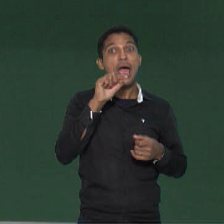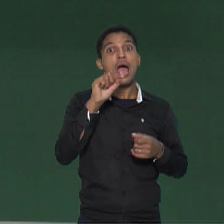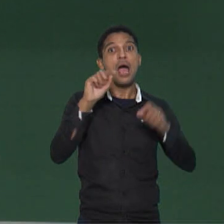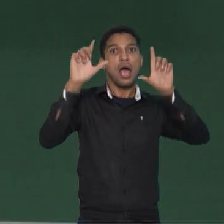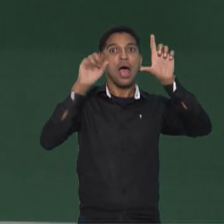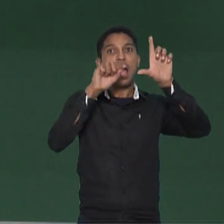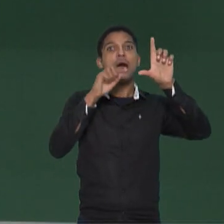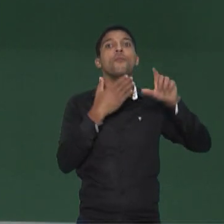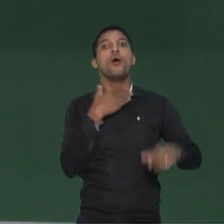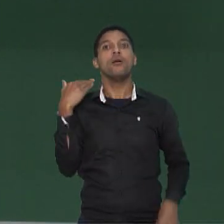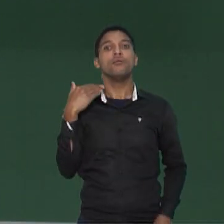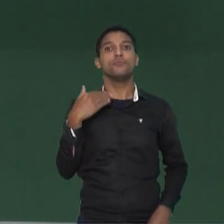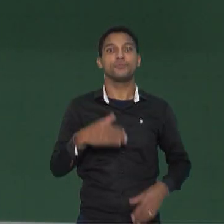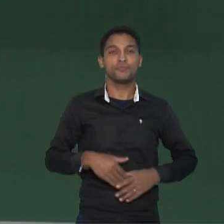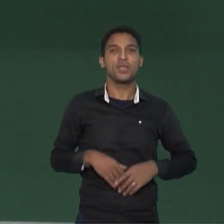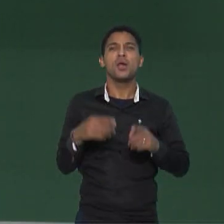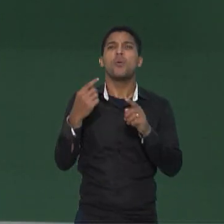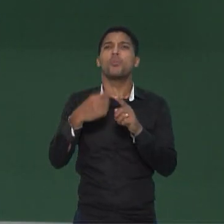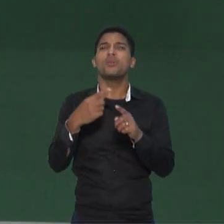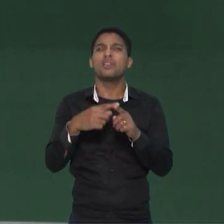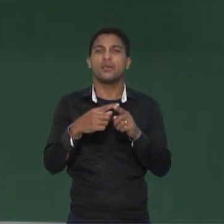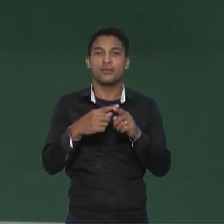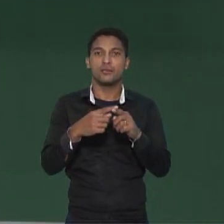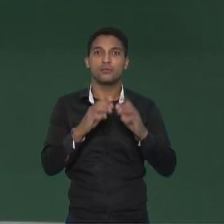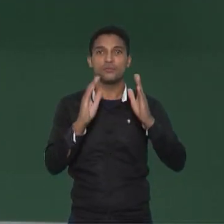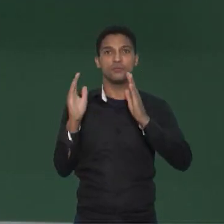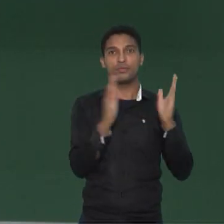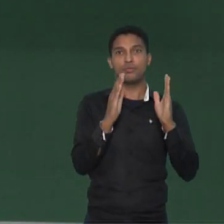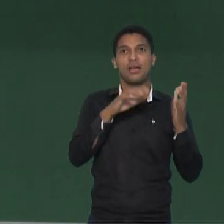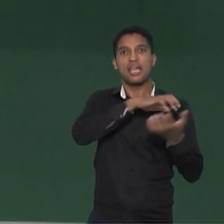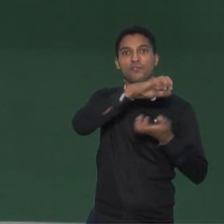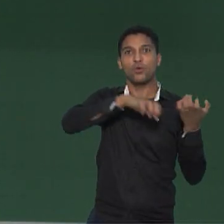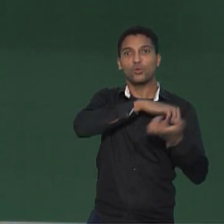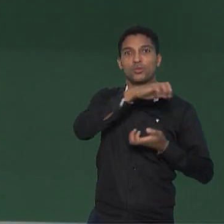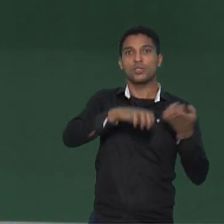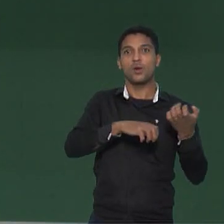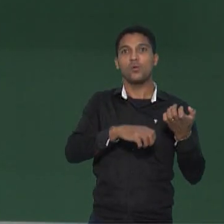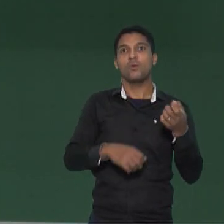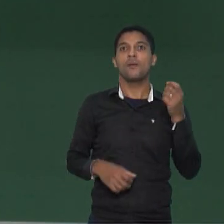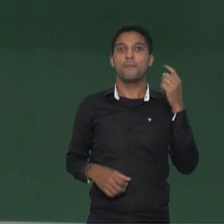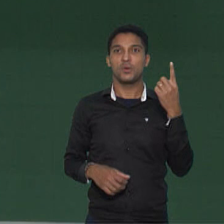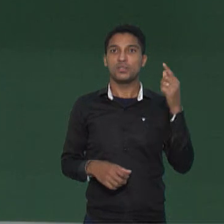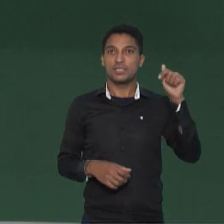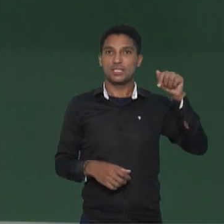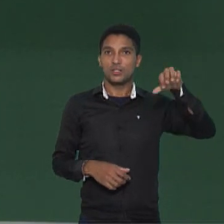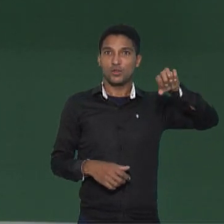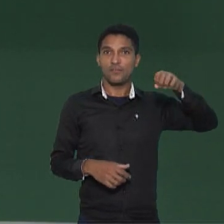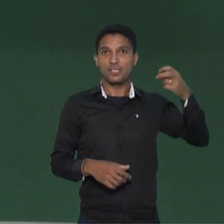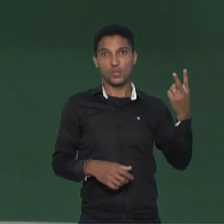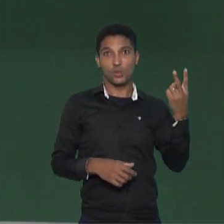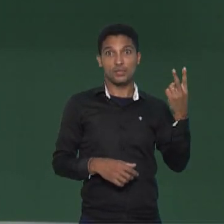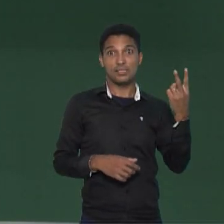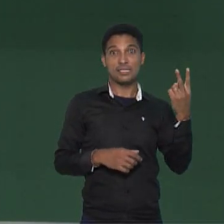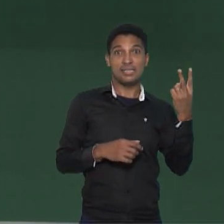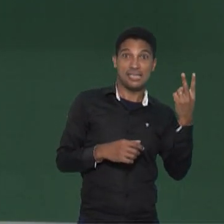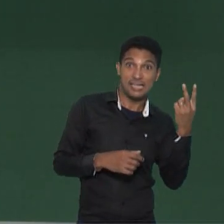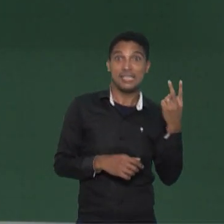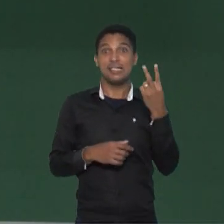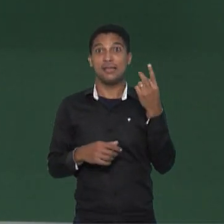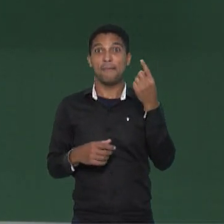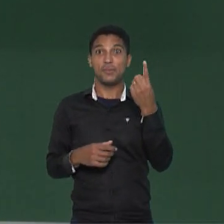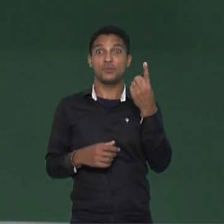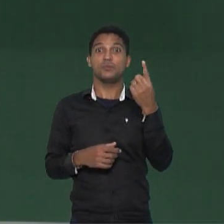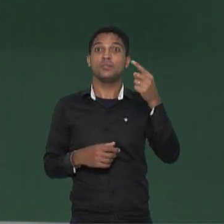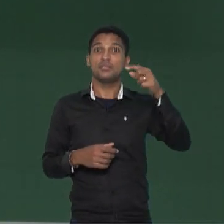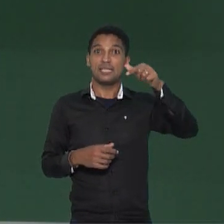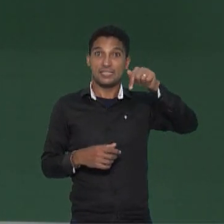Porque a Revolução foi em 1792, né, de Napoleão, e em 1793 foi a morte de Mahat. Então seria o